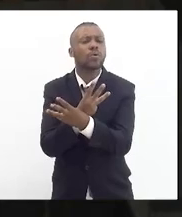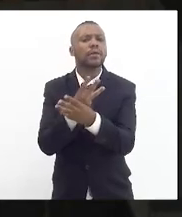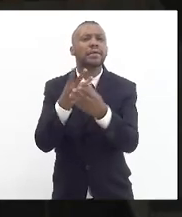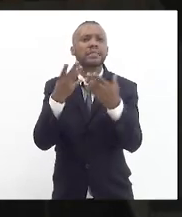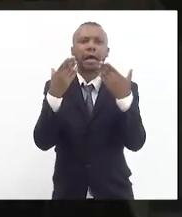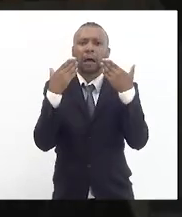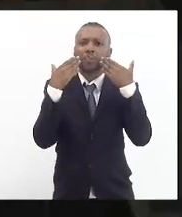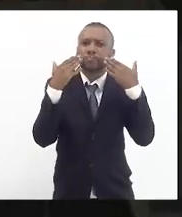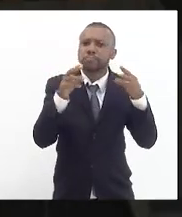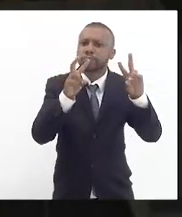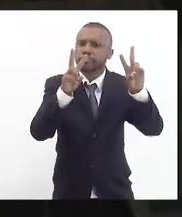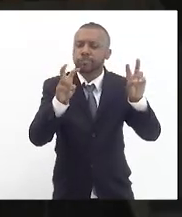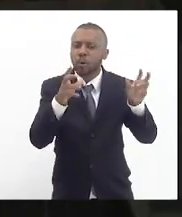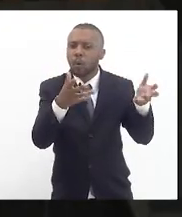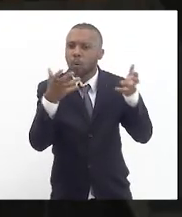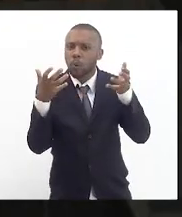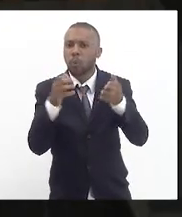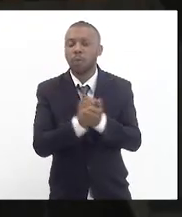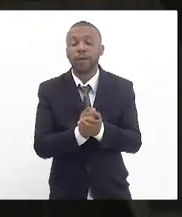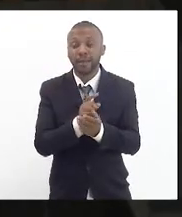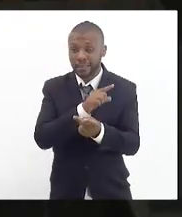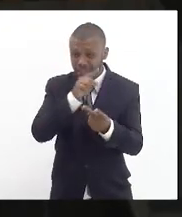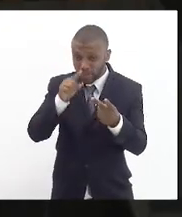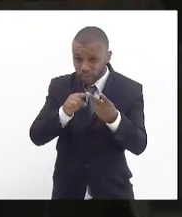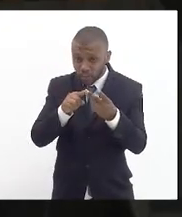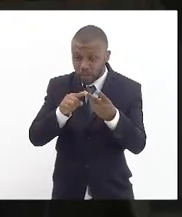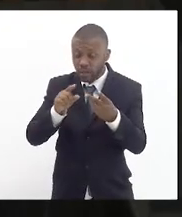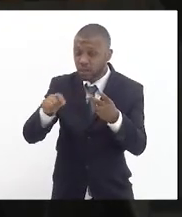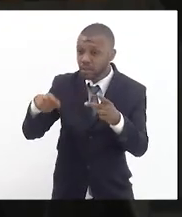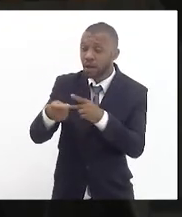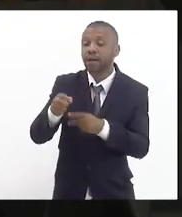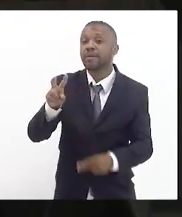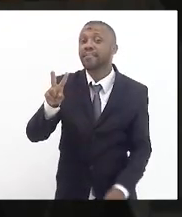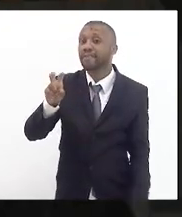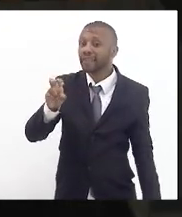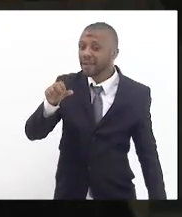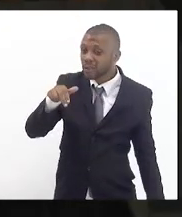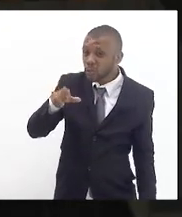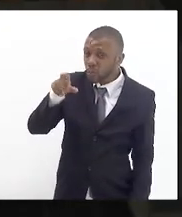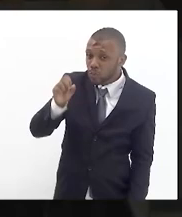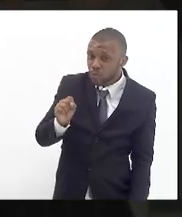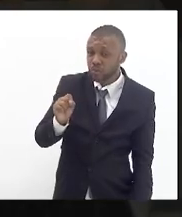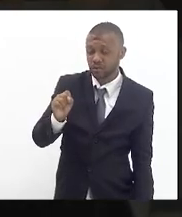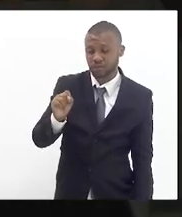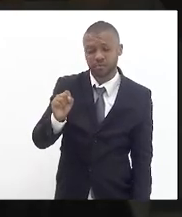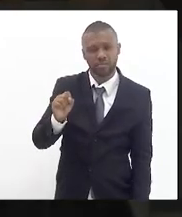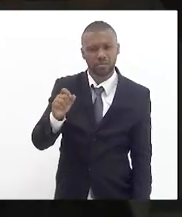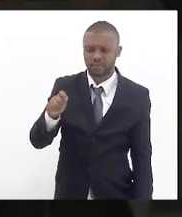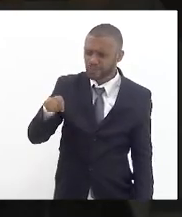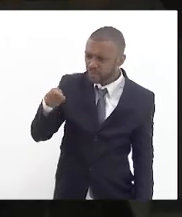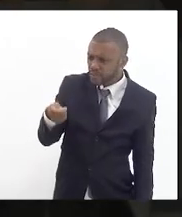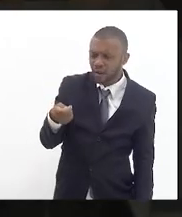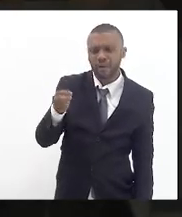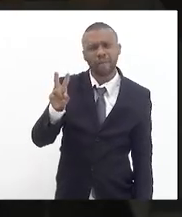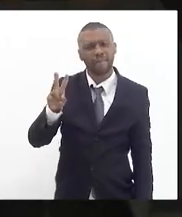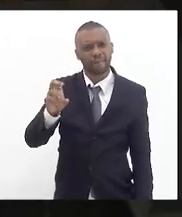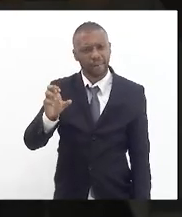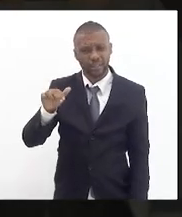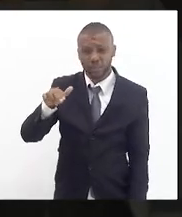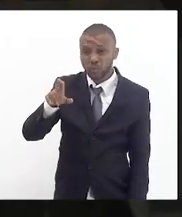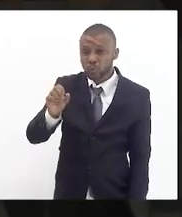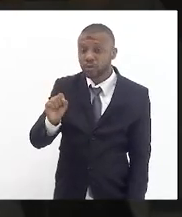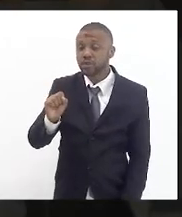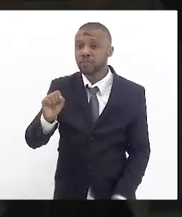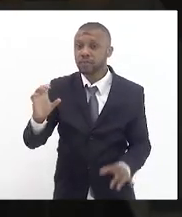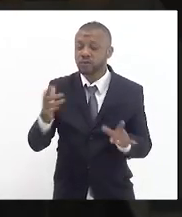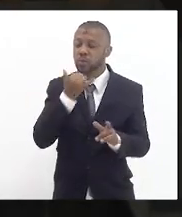mas depois mais próximo do Sol e depois Mercúrio e Vênus Vênus é o